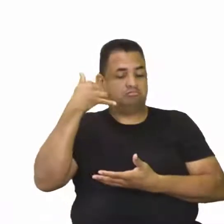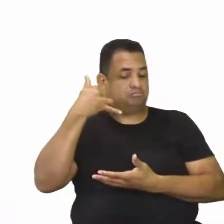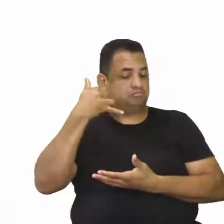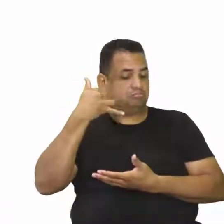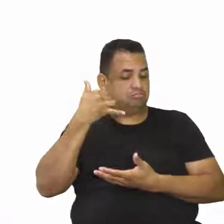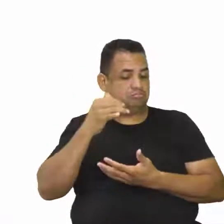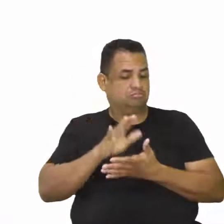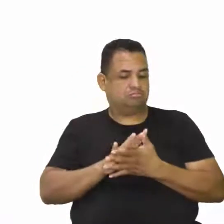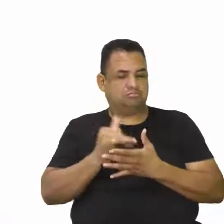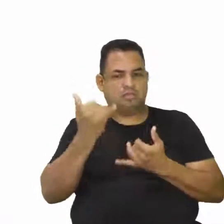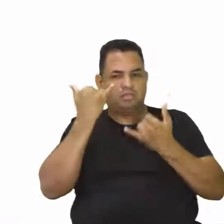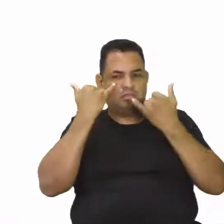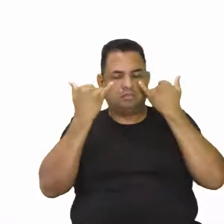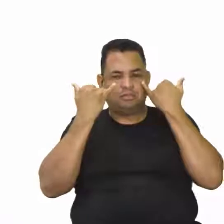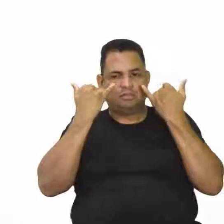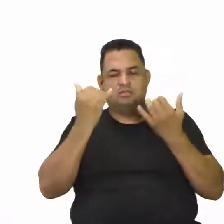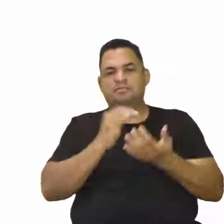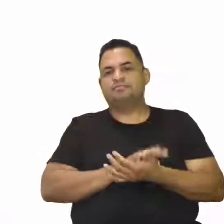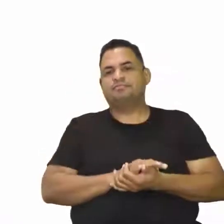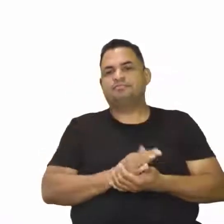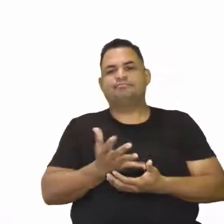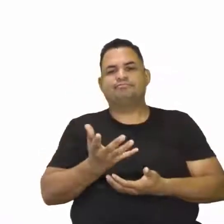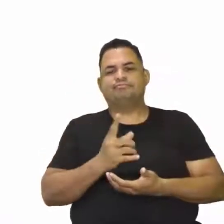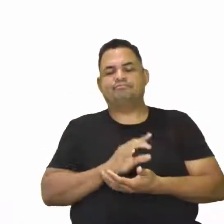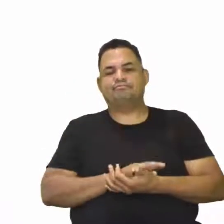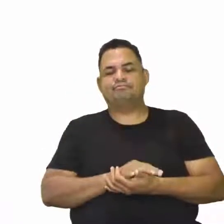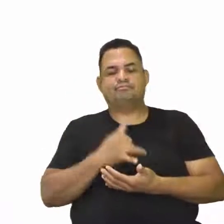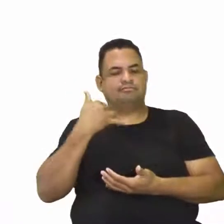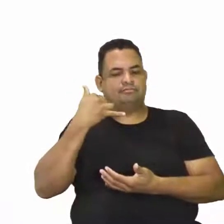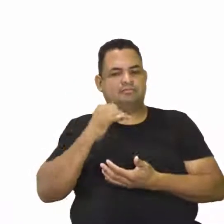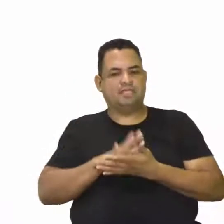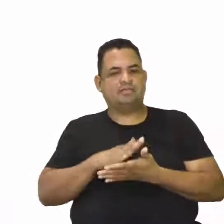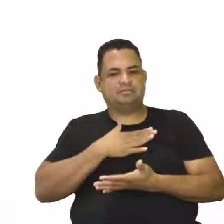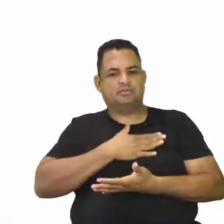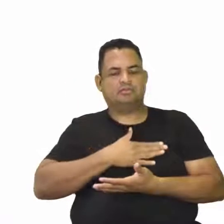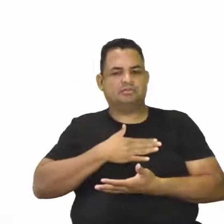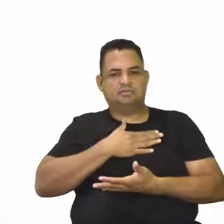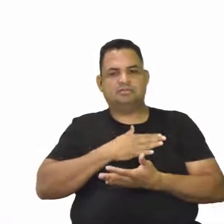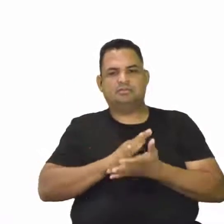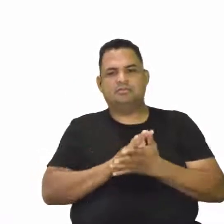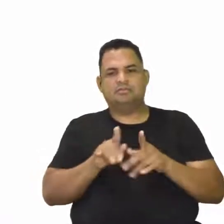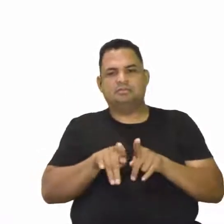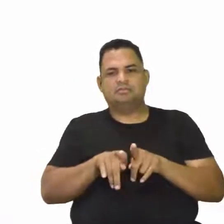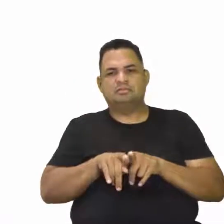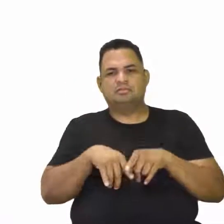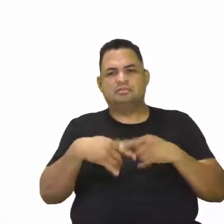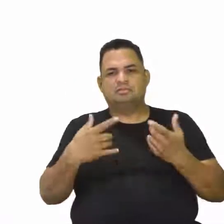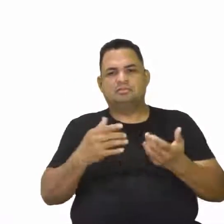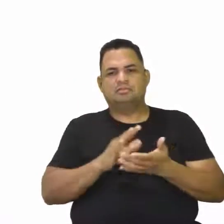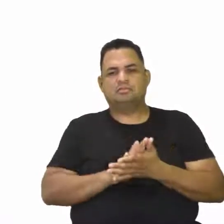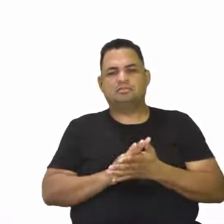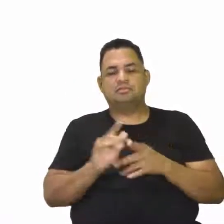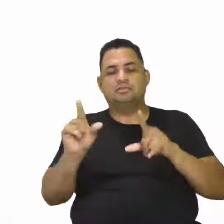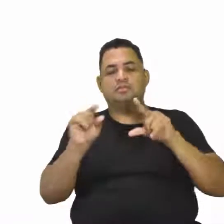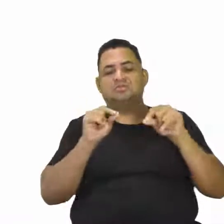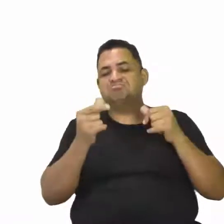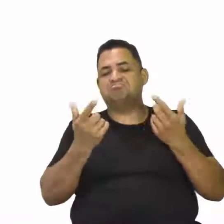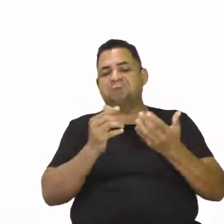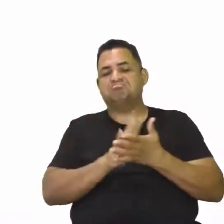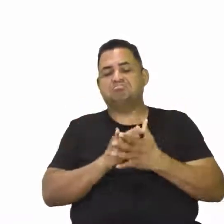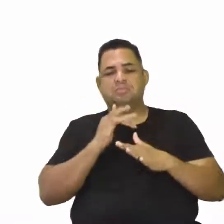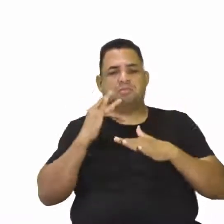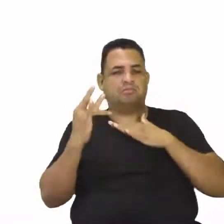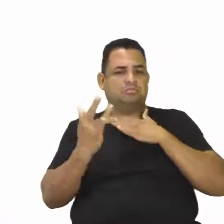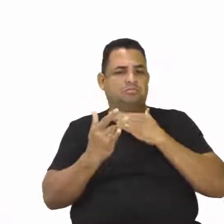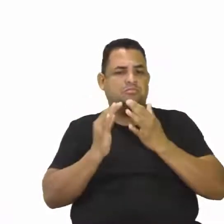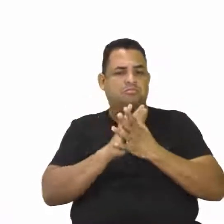saber das informações. Olha aí. Eu não, é porque eu gosto mesmo. Eu também. Preferem as redes